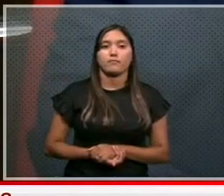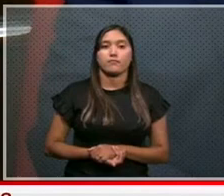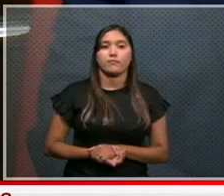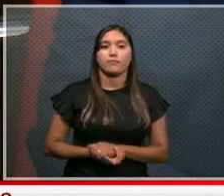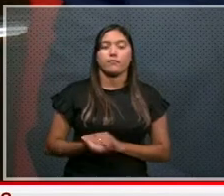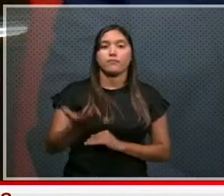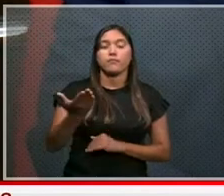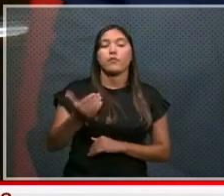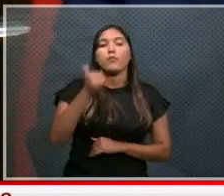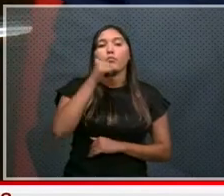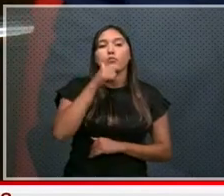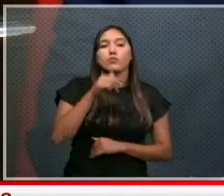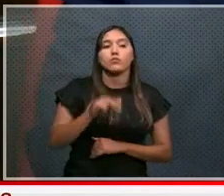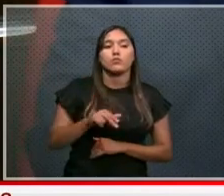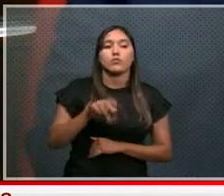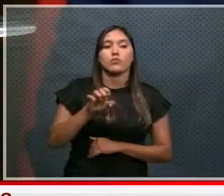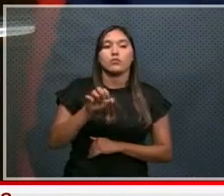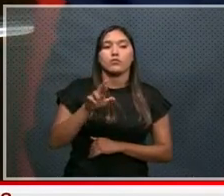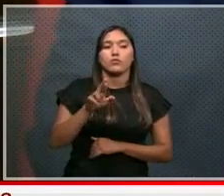Helena